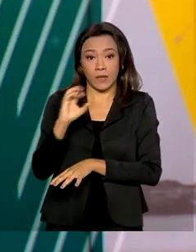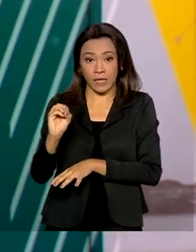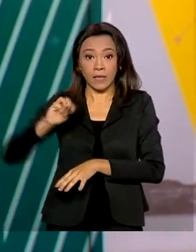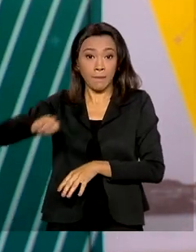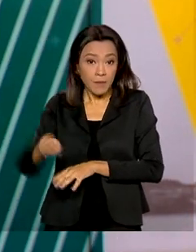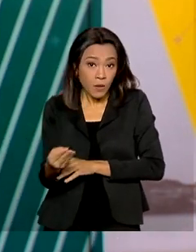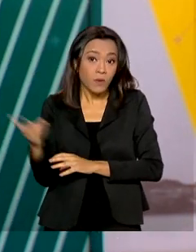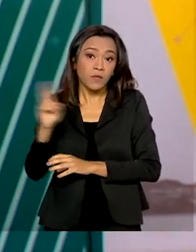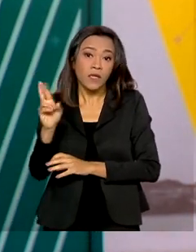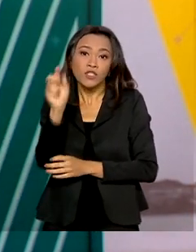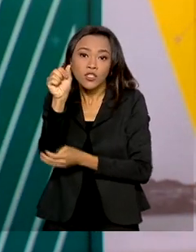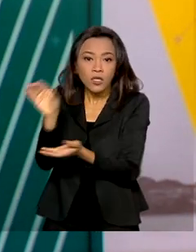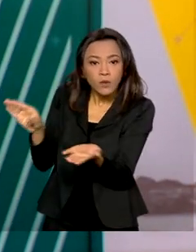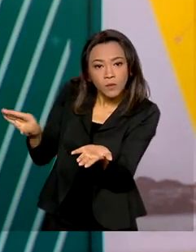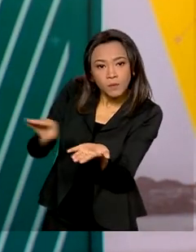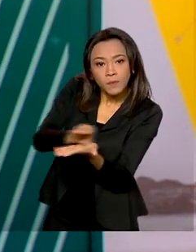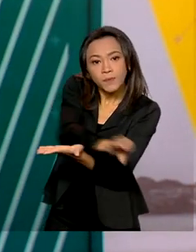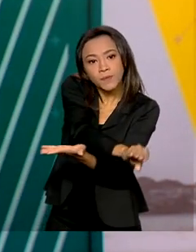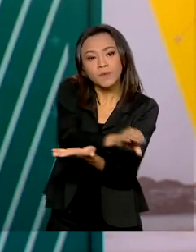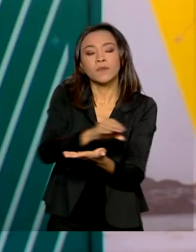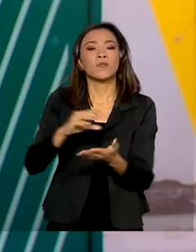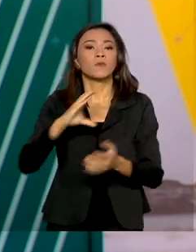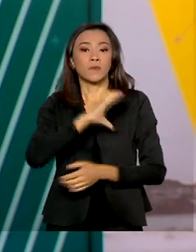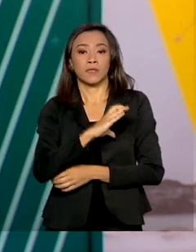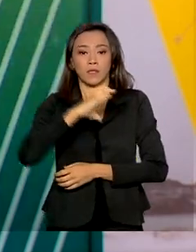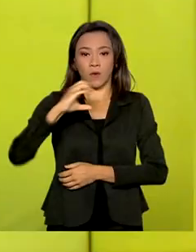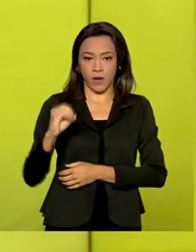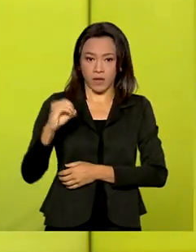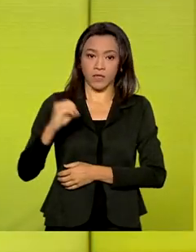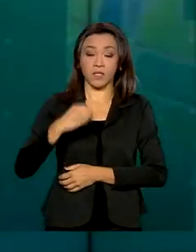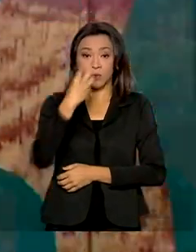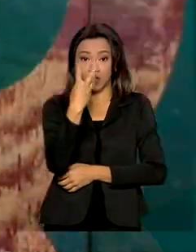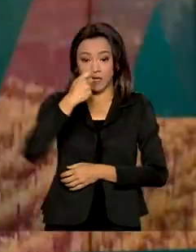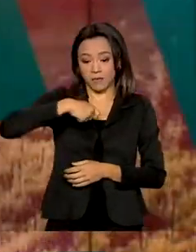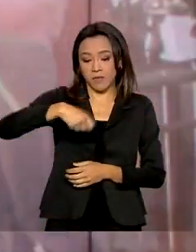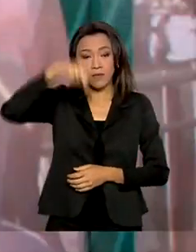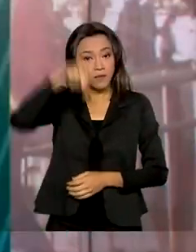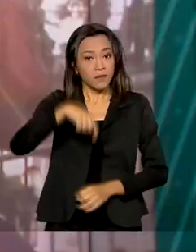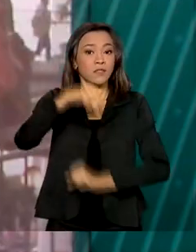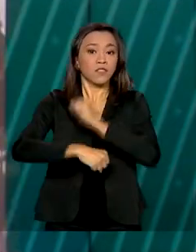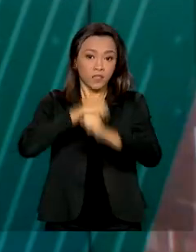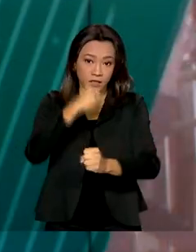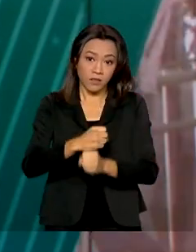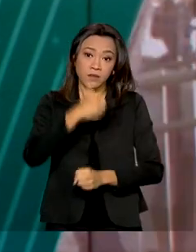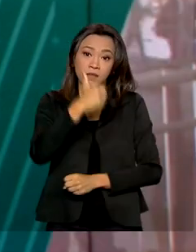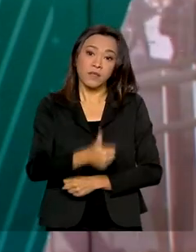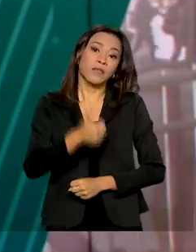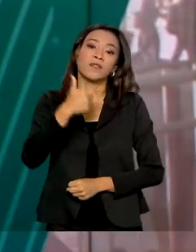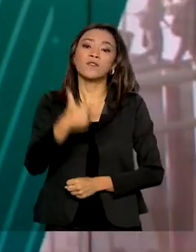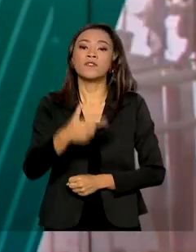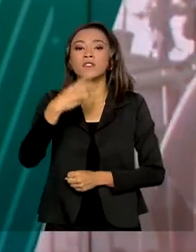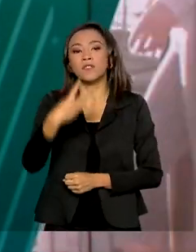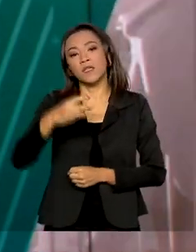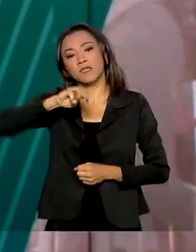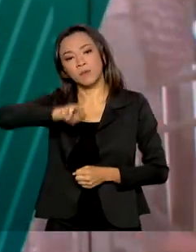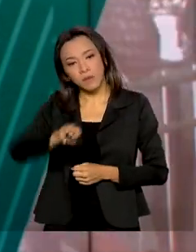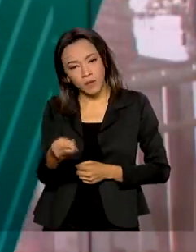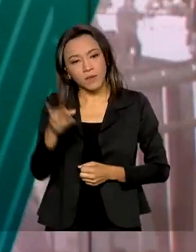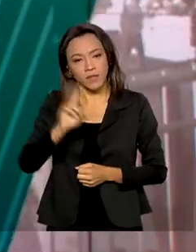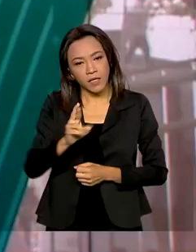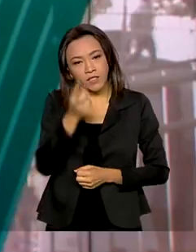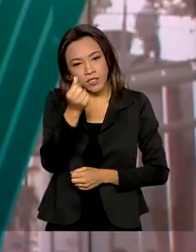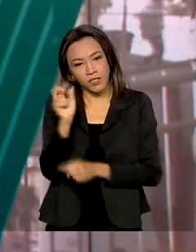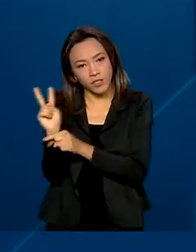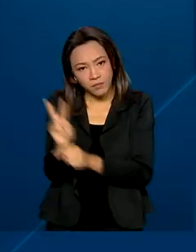Constitucional de Financiamento do Centro-Oeste. Nos primeiros três meses do ano, foram 123 milhões de reais em